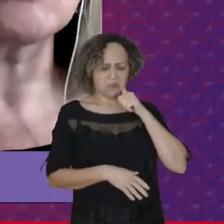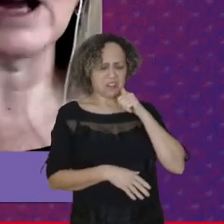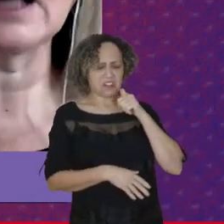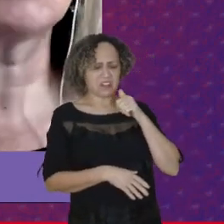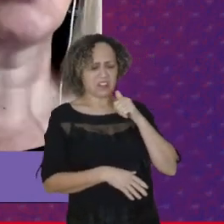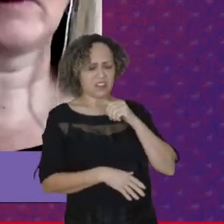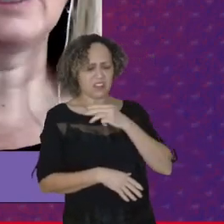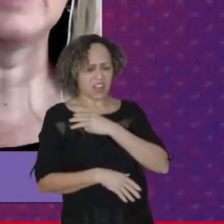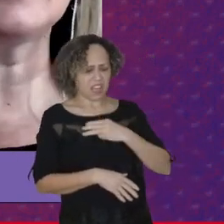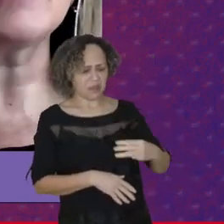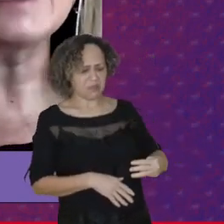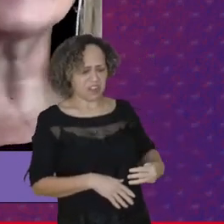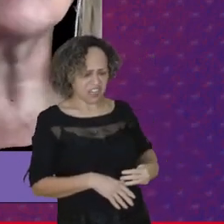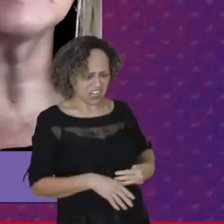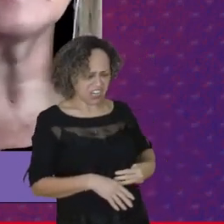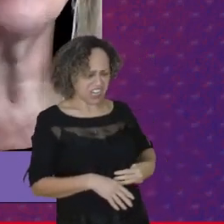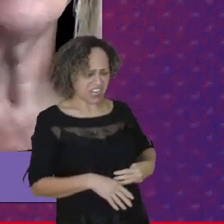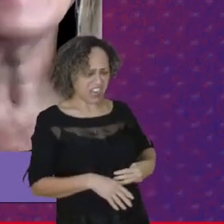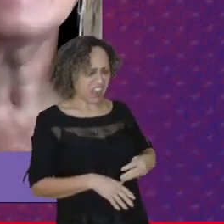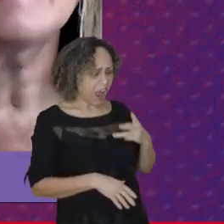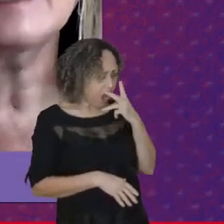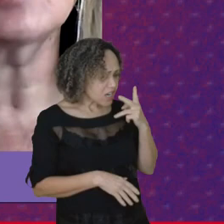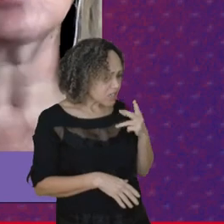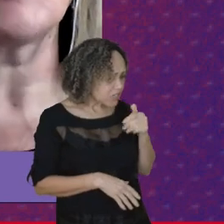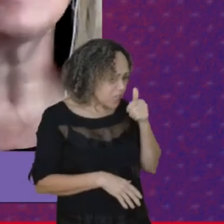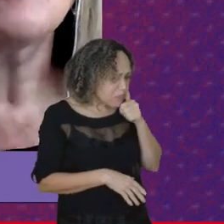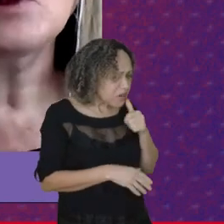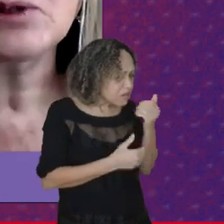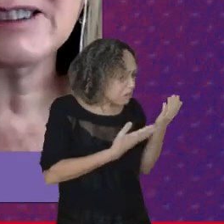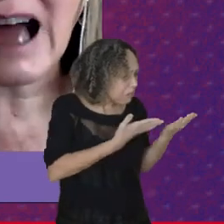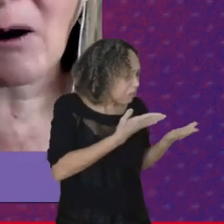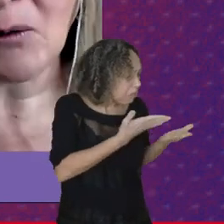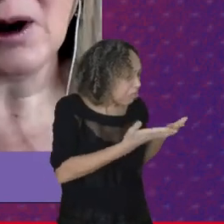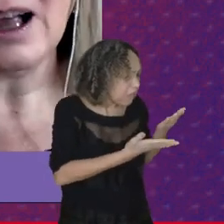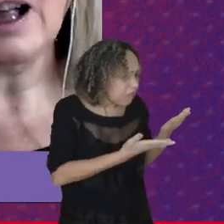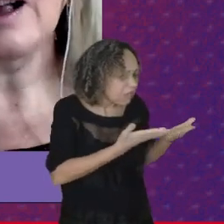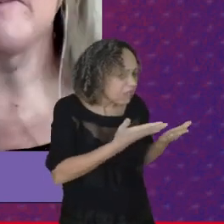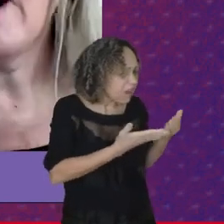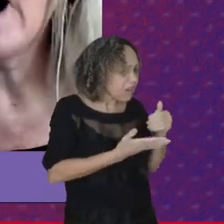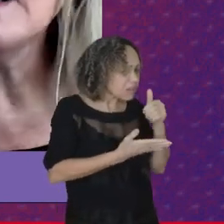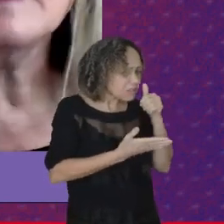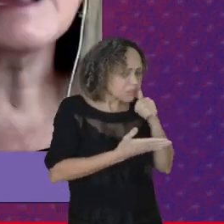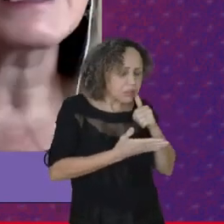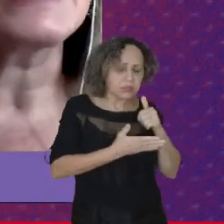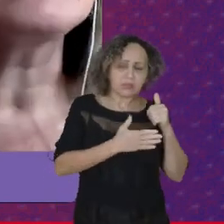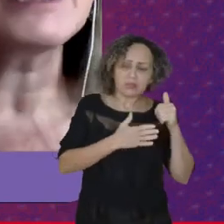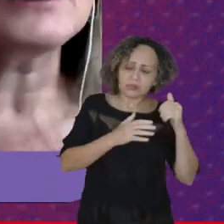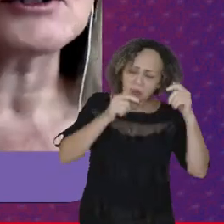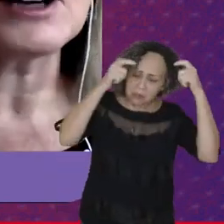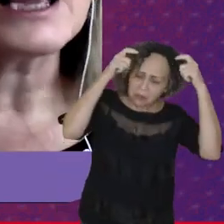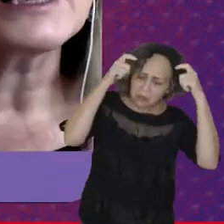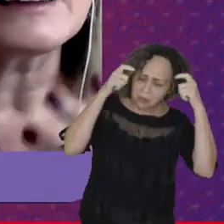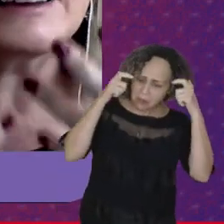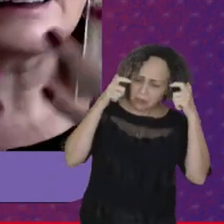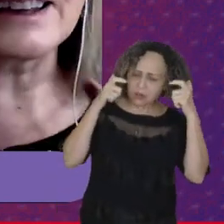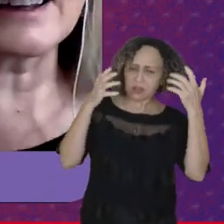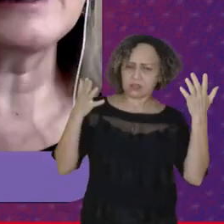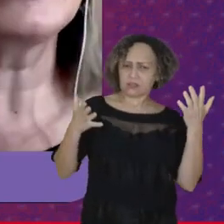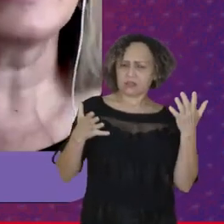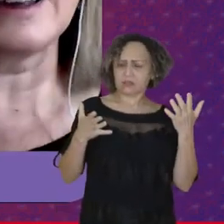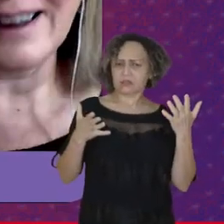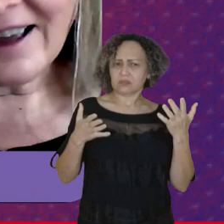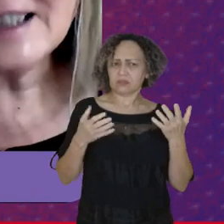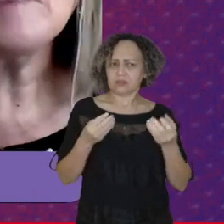tratada dentro de uma redoma. Então, esse é o exemplo mais triste, mais brutal, mais decadente, né,